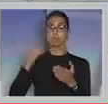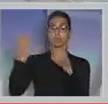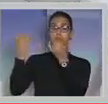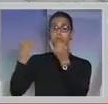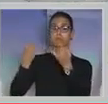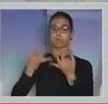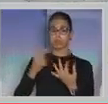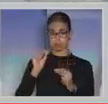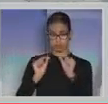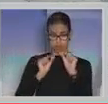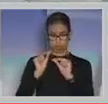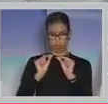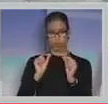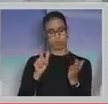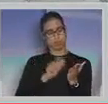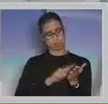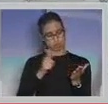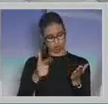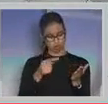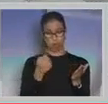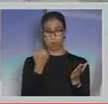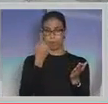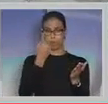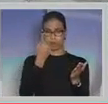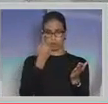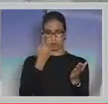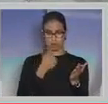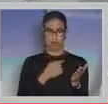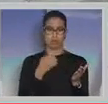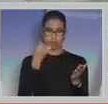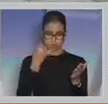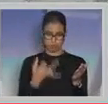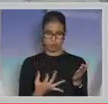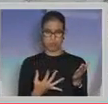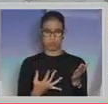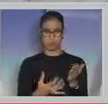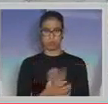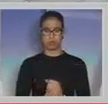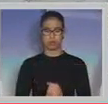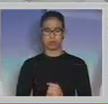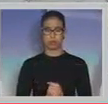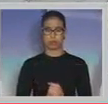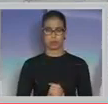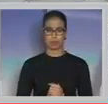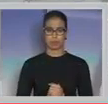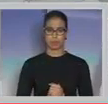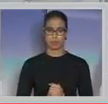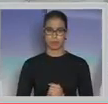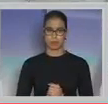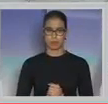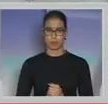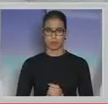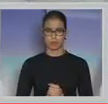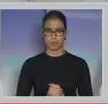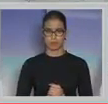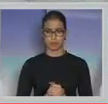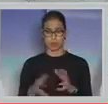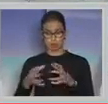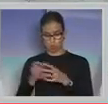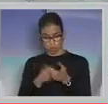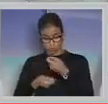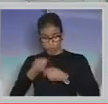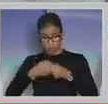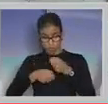está publicado na primeira página da Folha de São Paulo a justificativa a seguinte olha administração